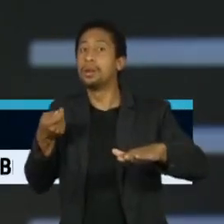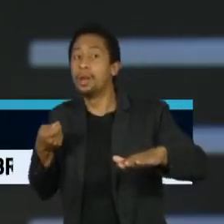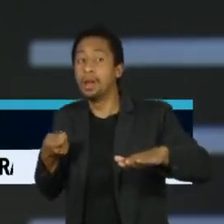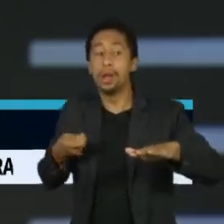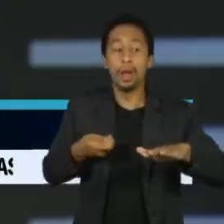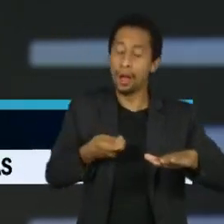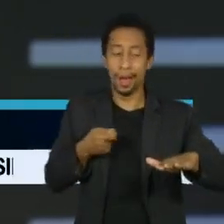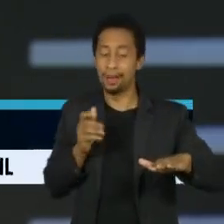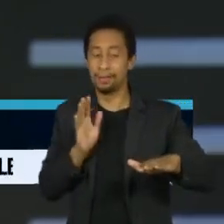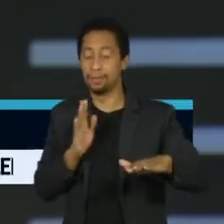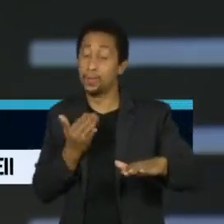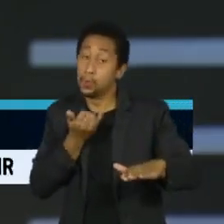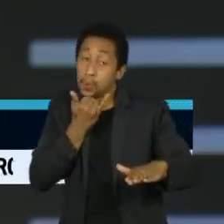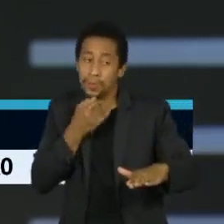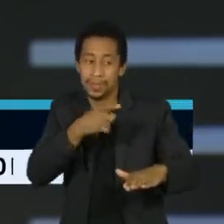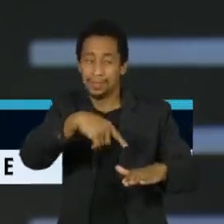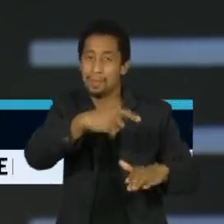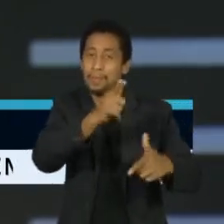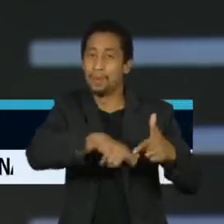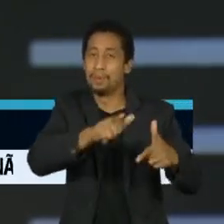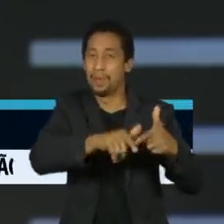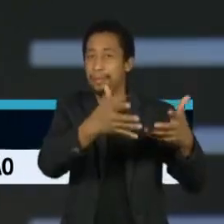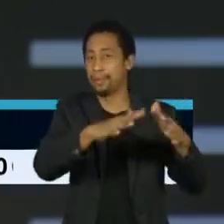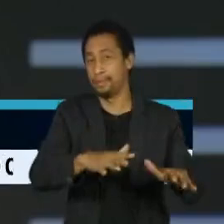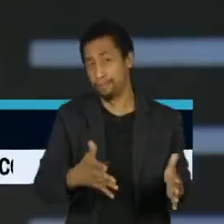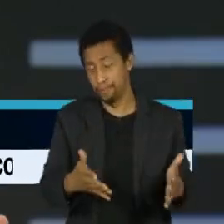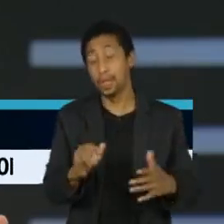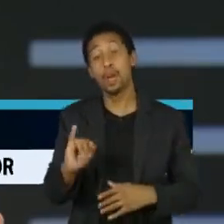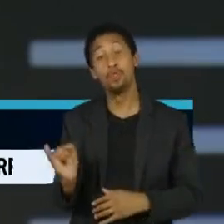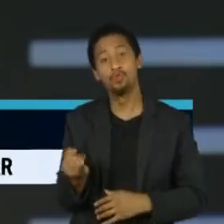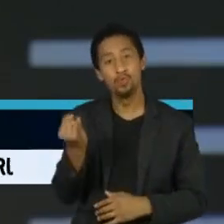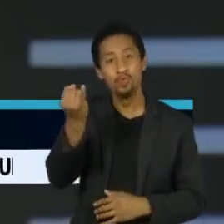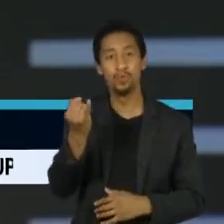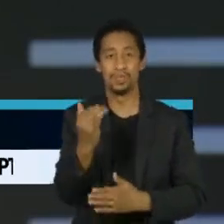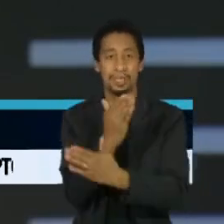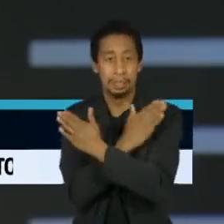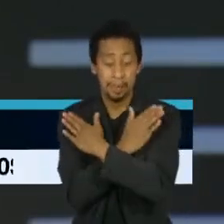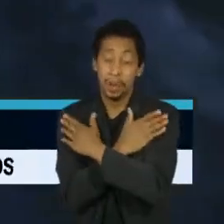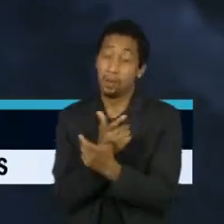ciclo, né? Sim. O aumento da inflação, o aumento dos juros, o aumento do desemprego, inclusive aqui.